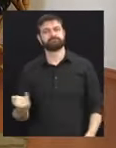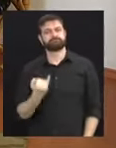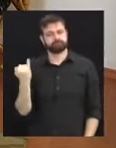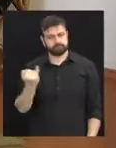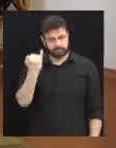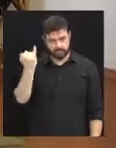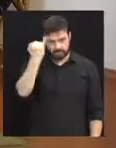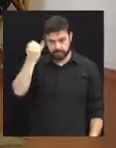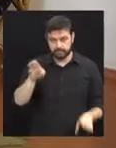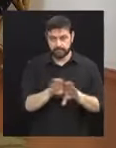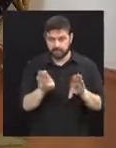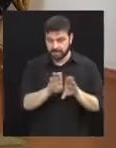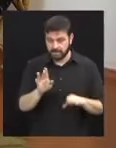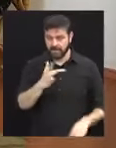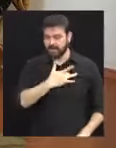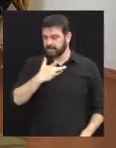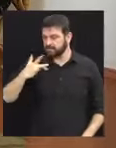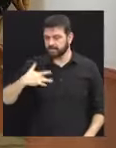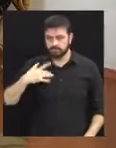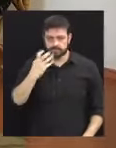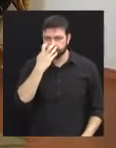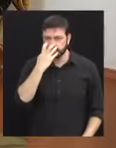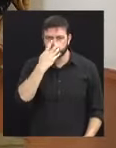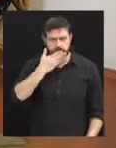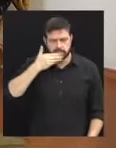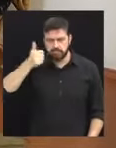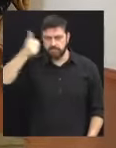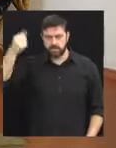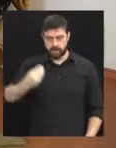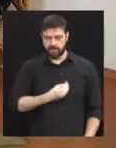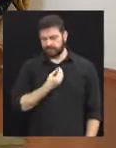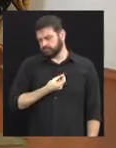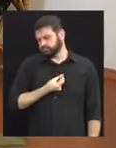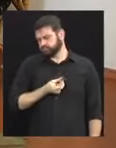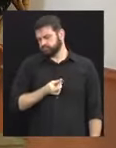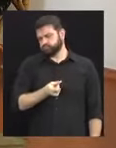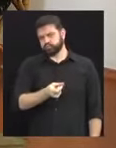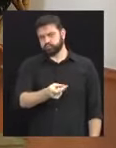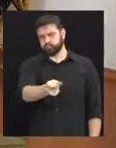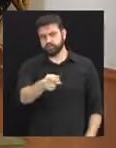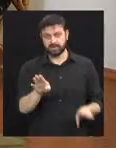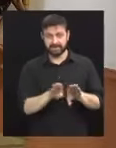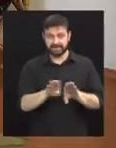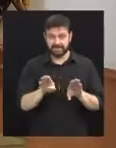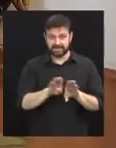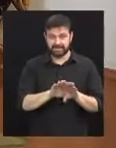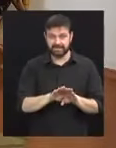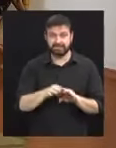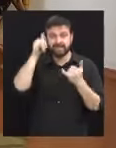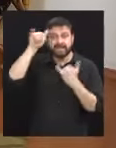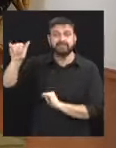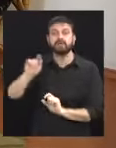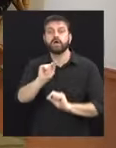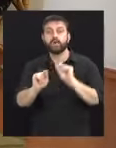né? Inclusive para a saúde do animal, né? Aumenta a vida do animal e evita